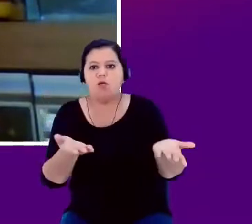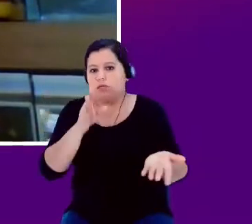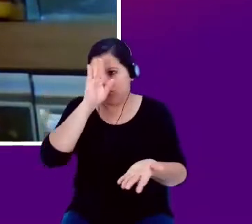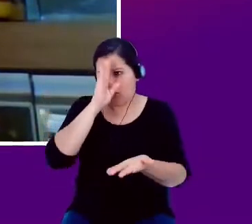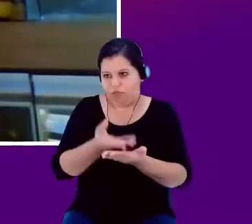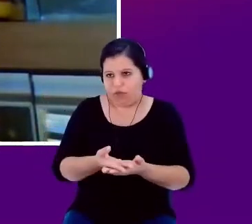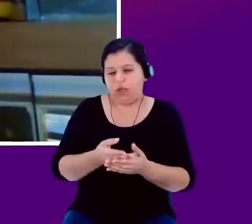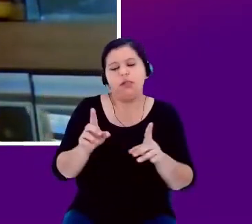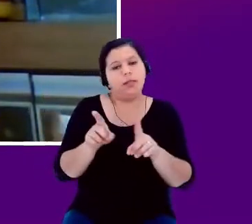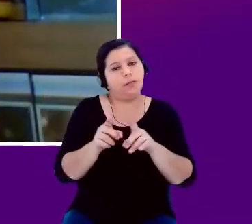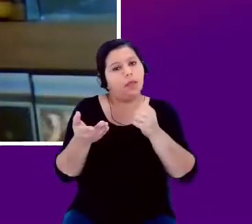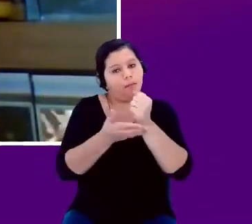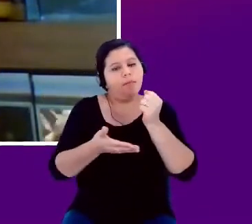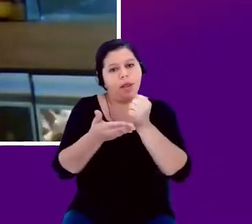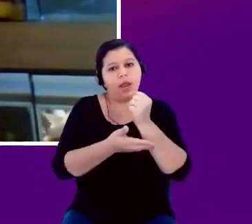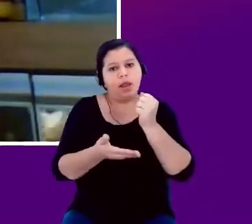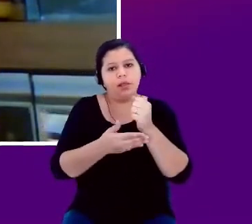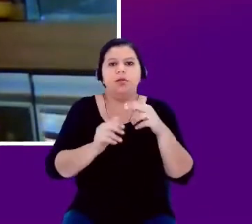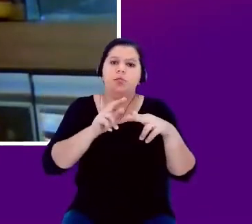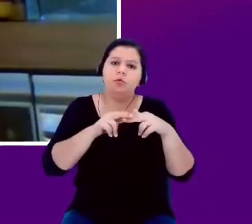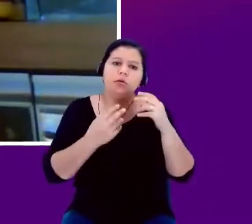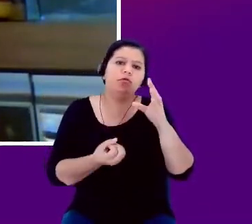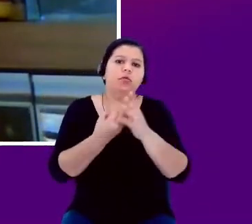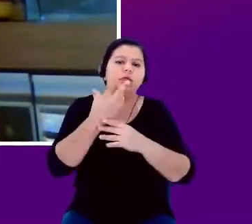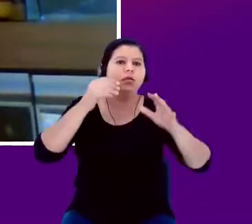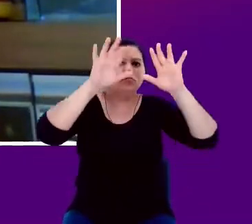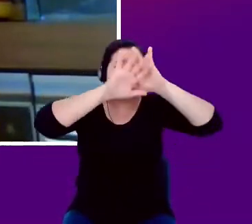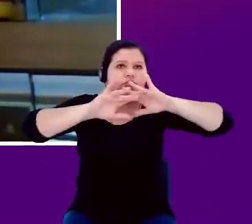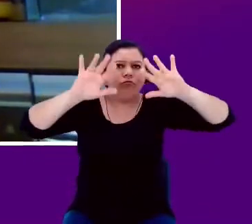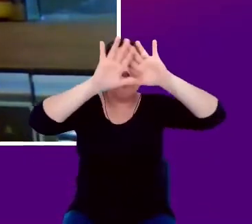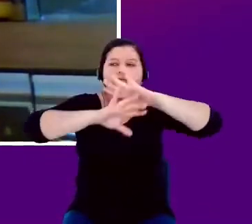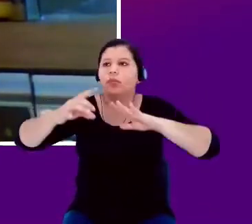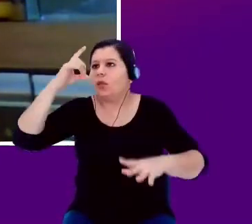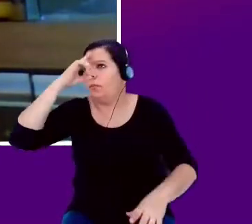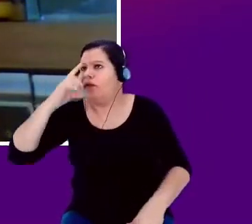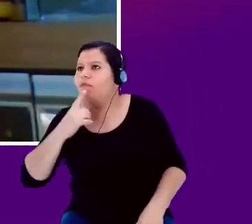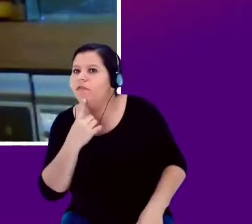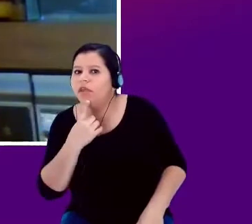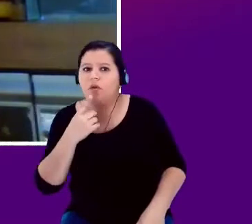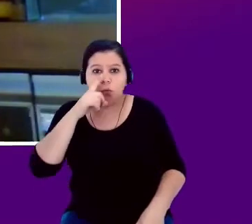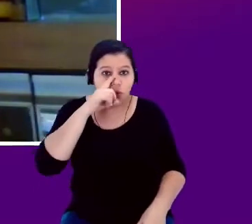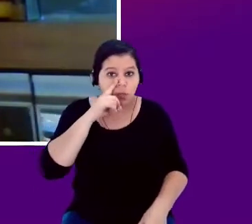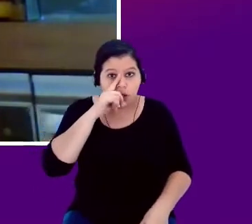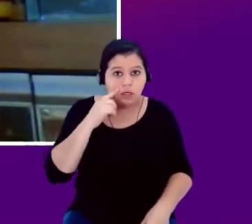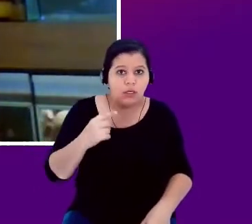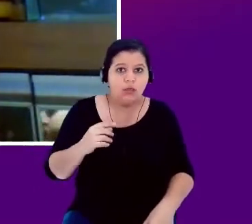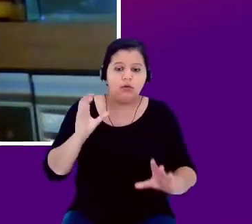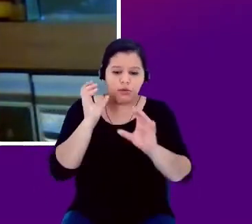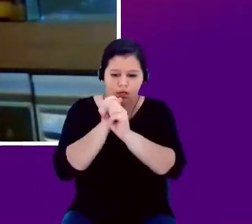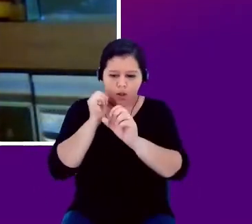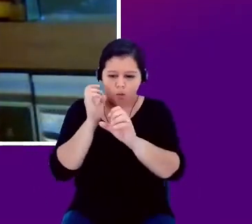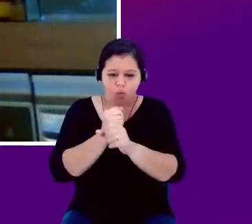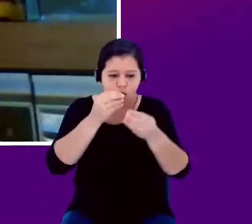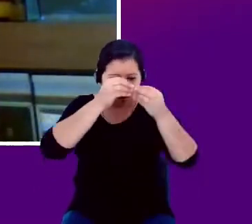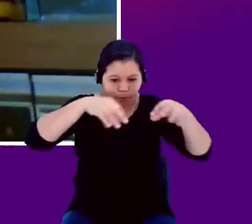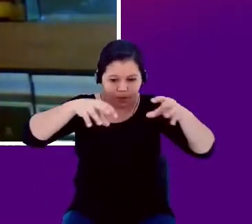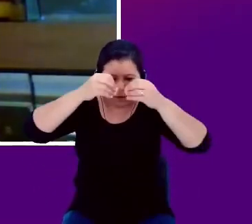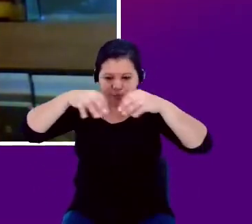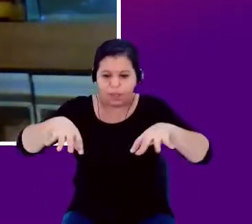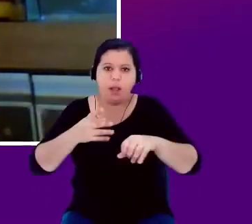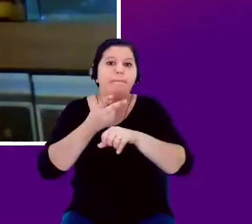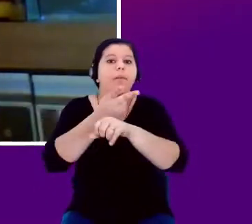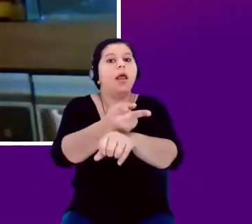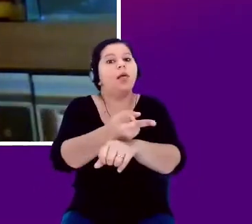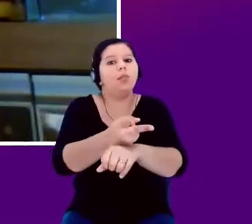com base nela que se formula cenários, traça-se perfil dos riscos, se calcula a perda, o prêmio. Se